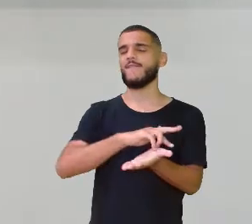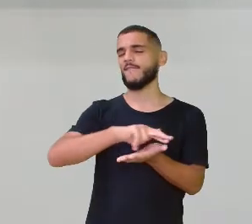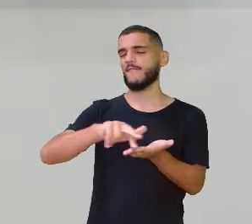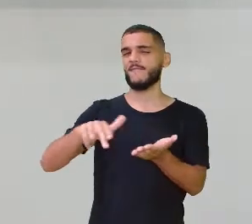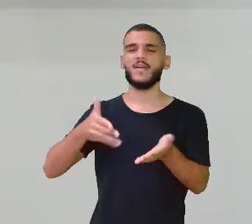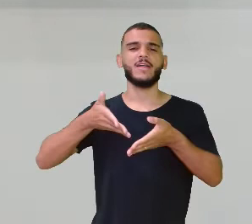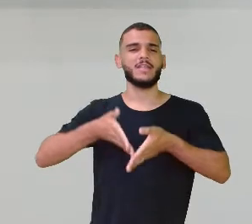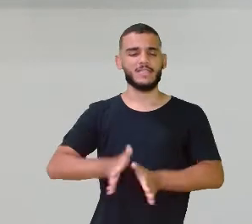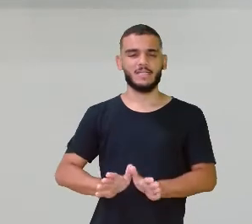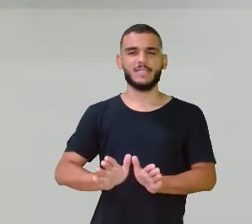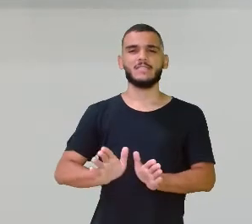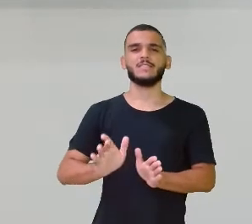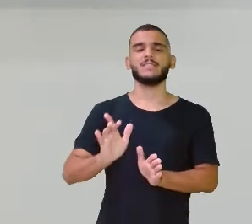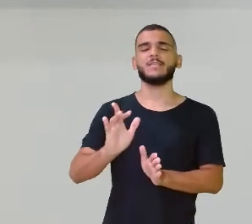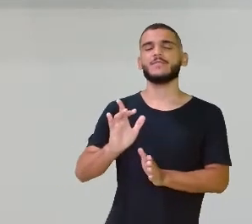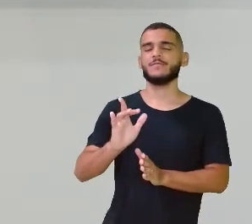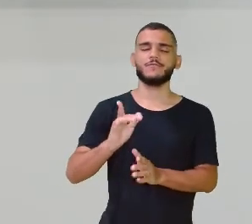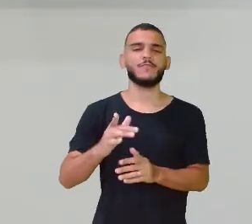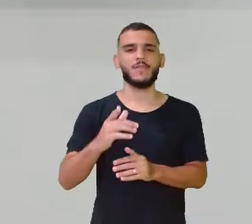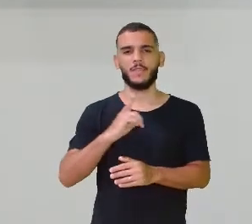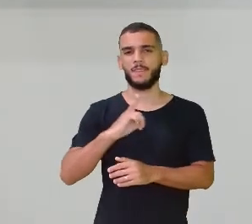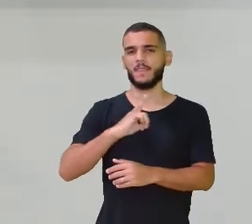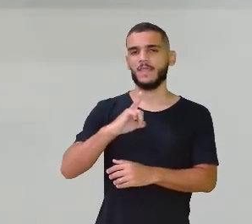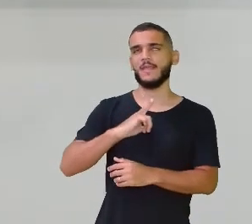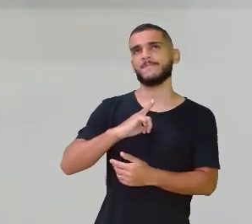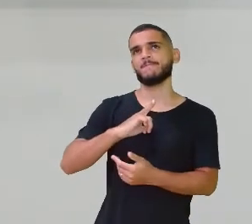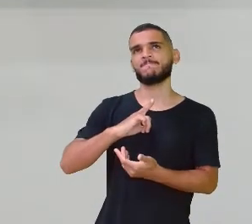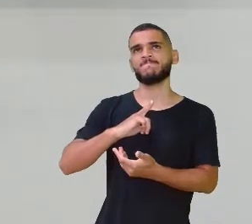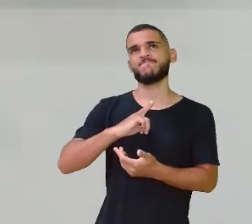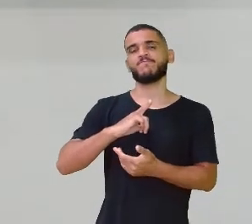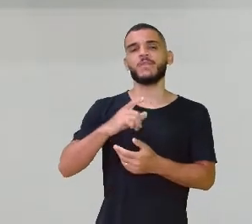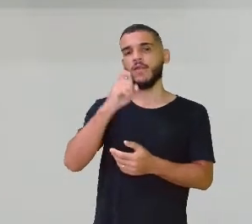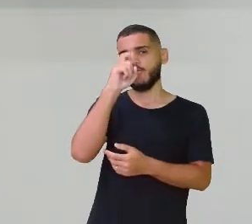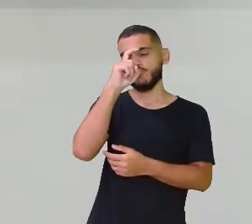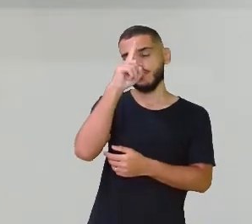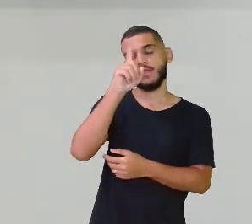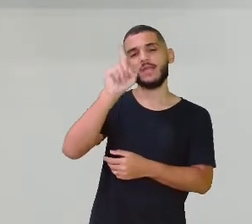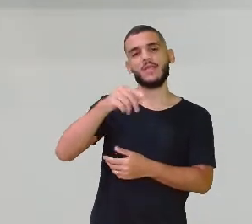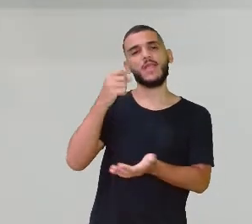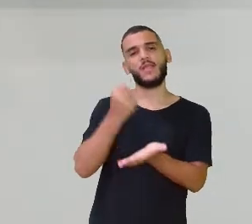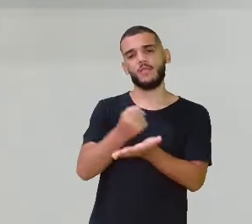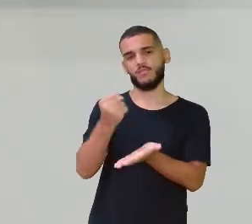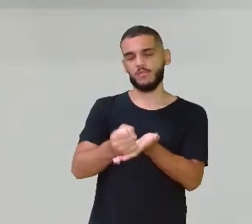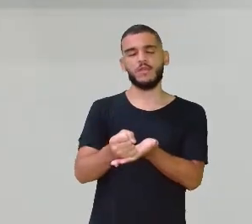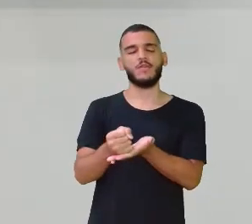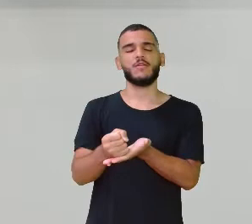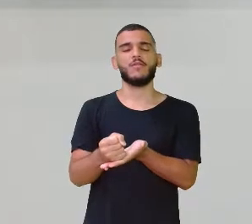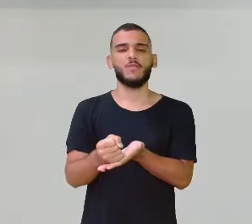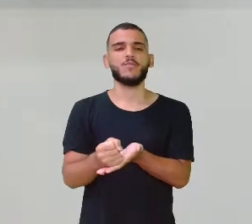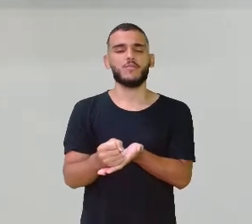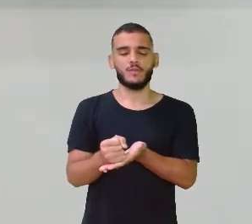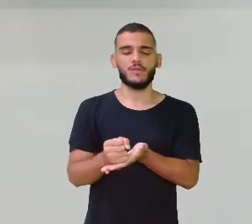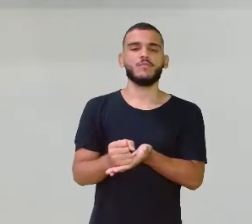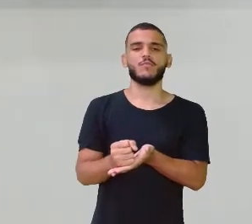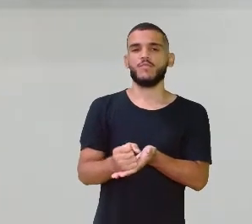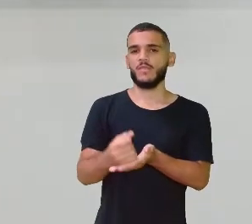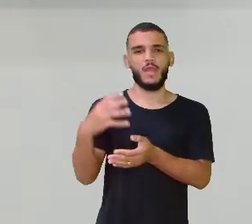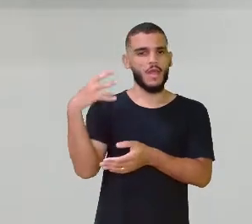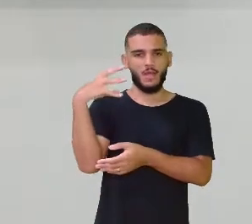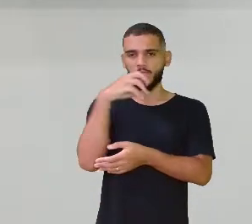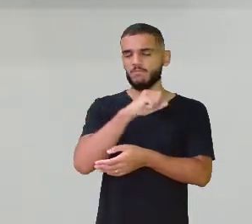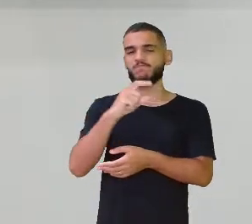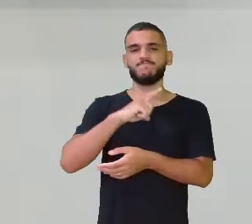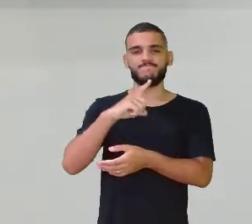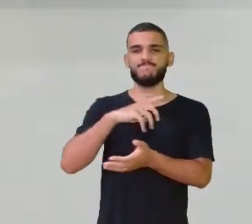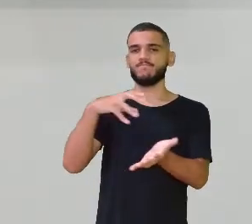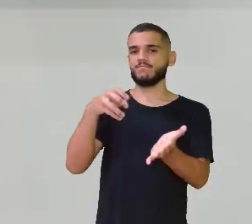quando saem do hospital, já saem com um documentozinho assim e vão, direitinho para tirar a sua certidão de